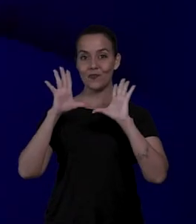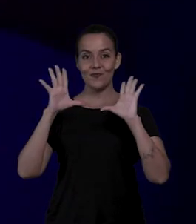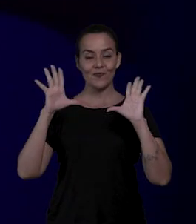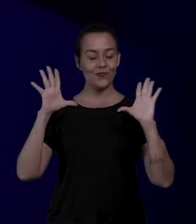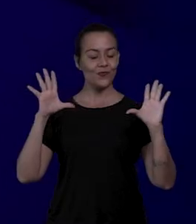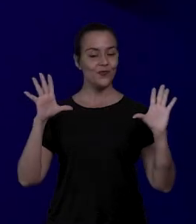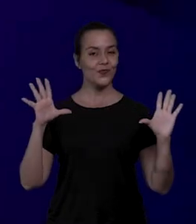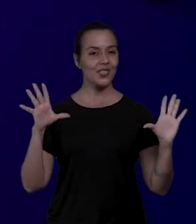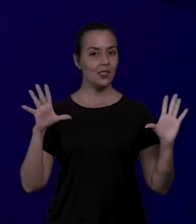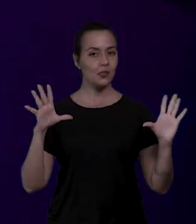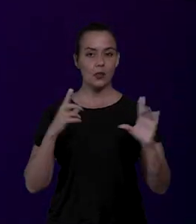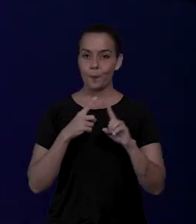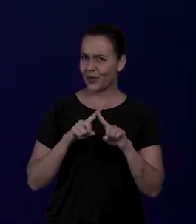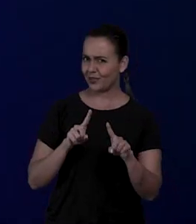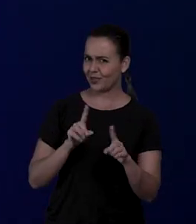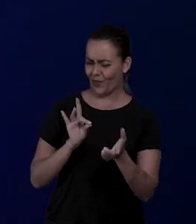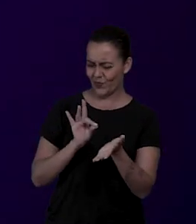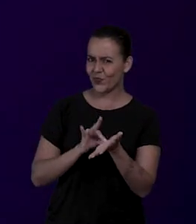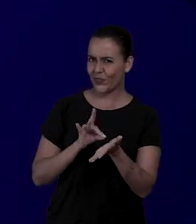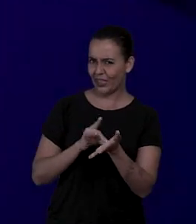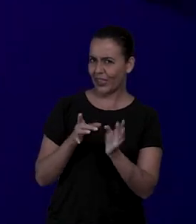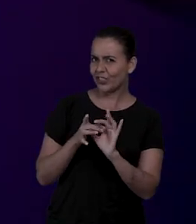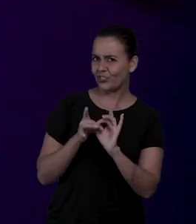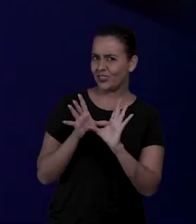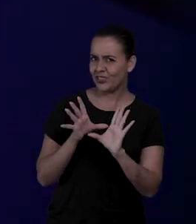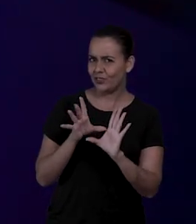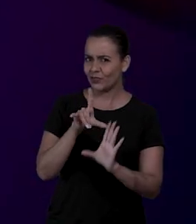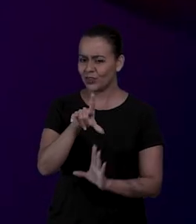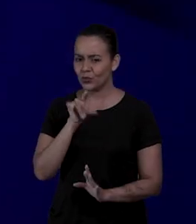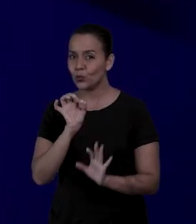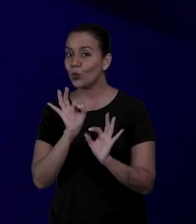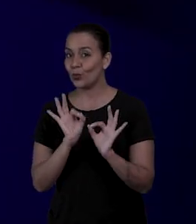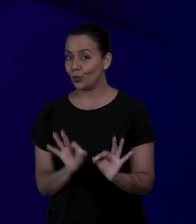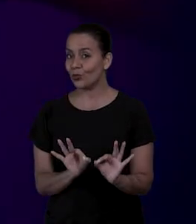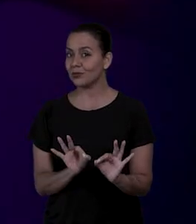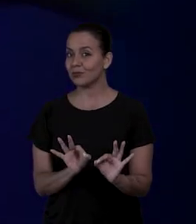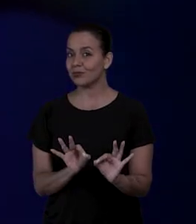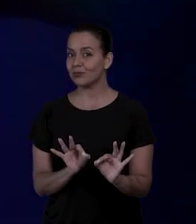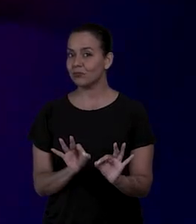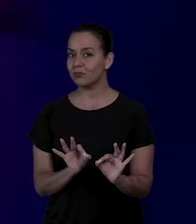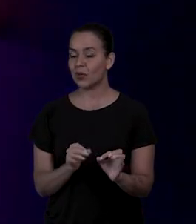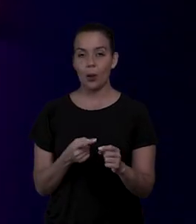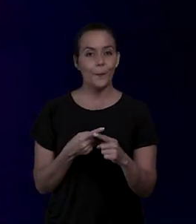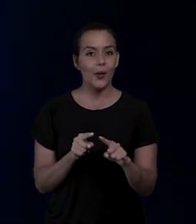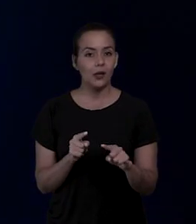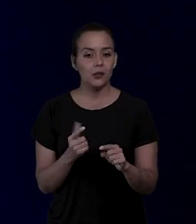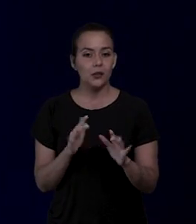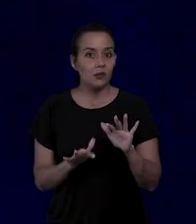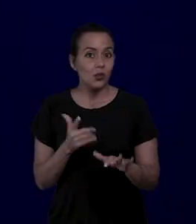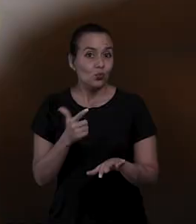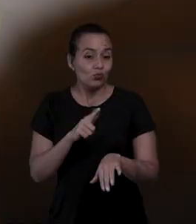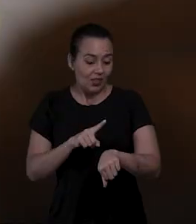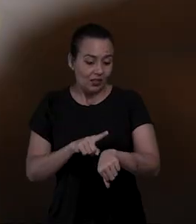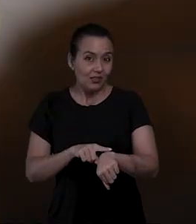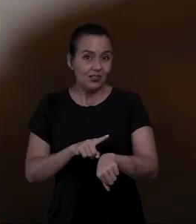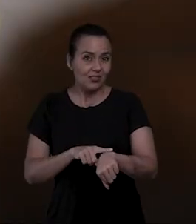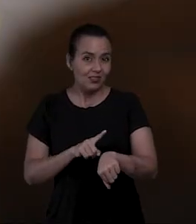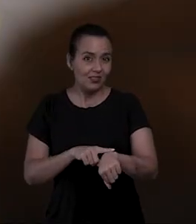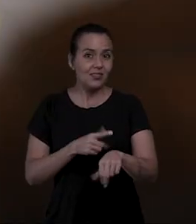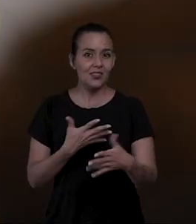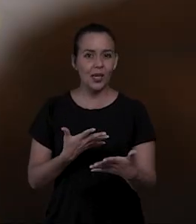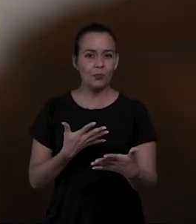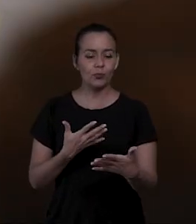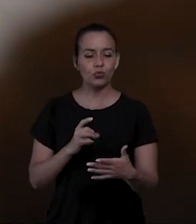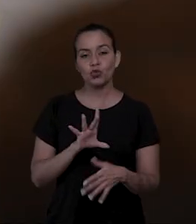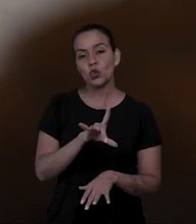gente quer. Nós achamos que nós somos muito mais livres do que realmente somos nas nossas